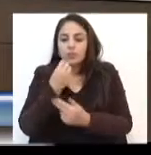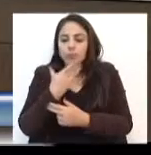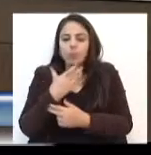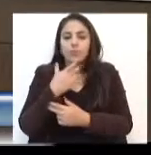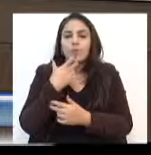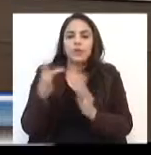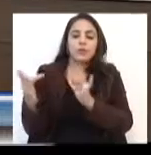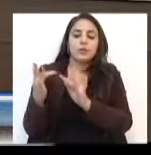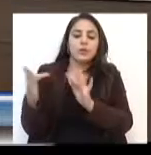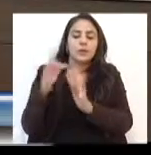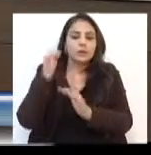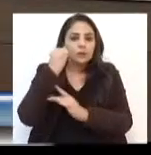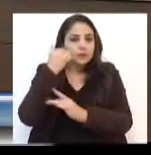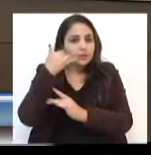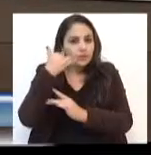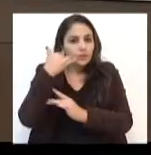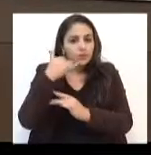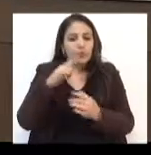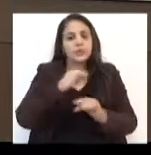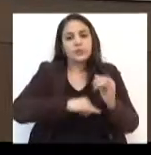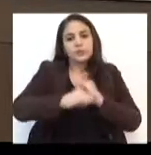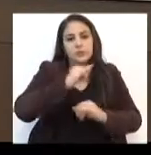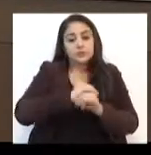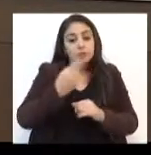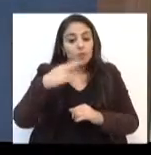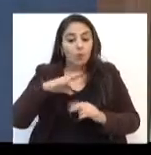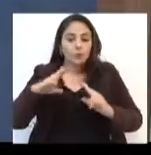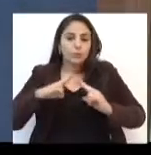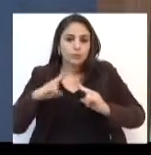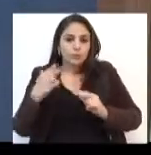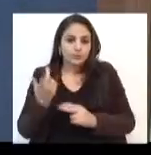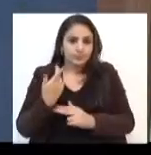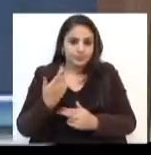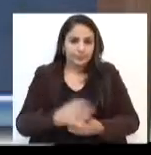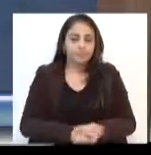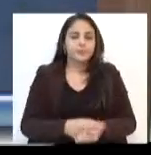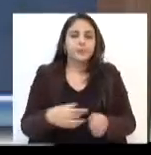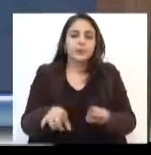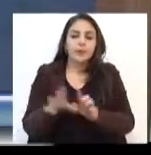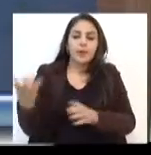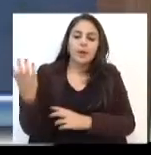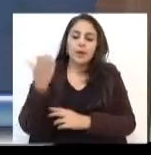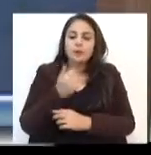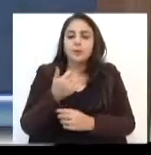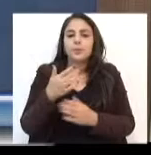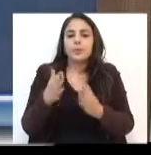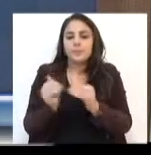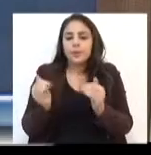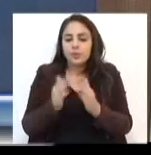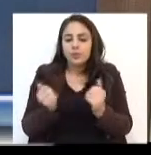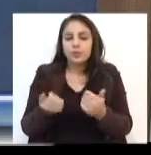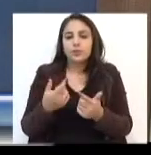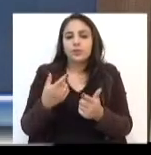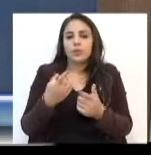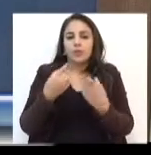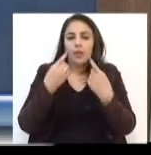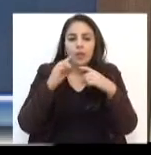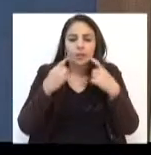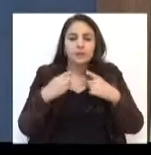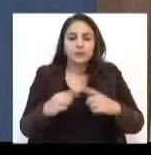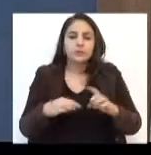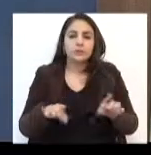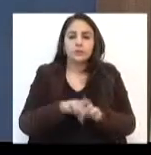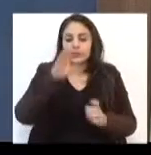por telefone, internet ou pessoalmente. Receber solicitações, reclamações